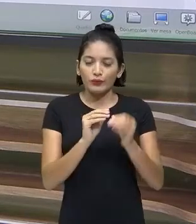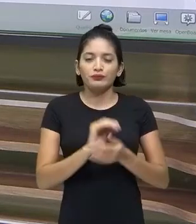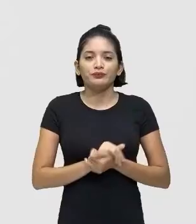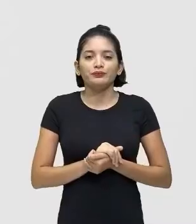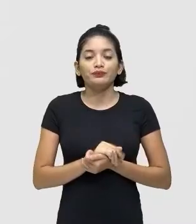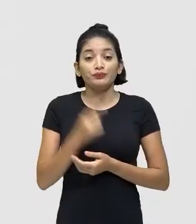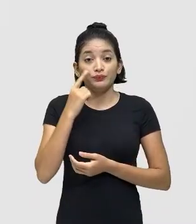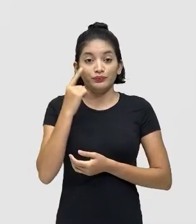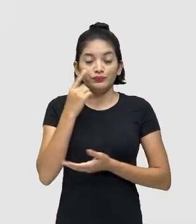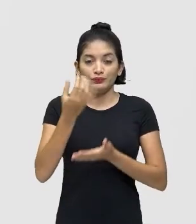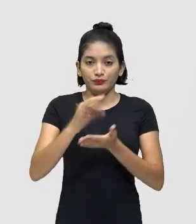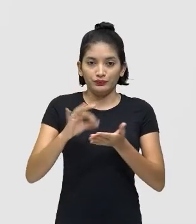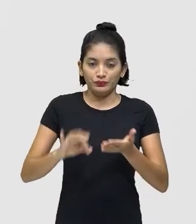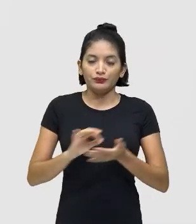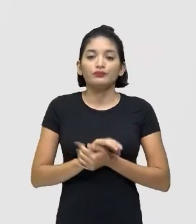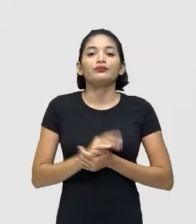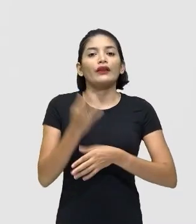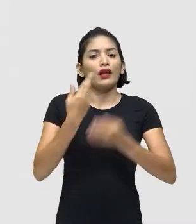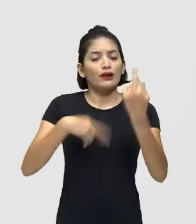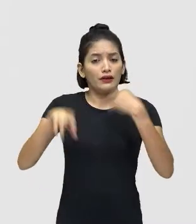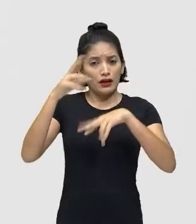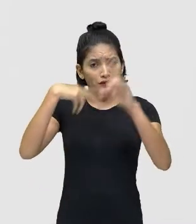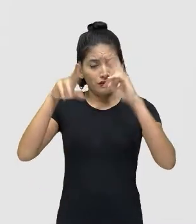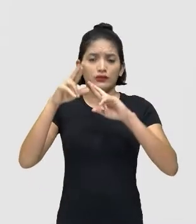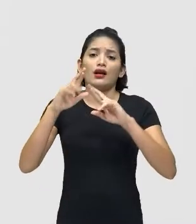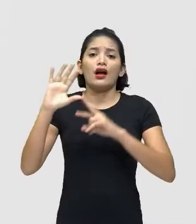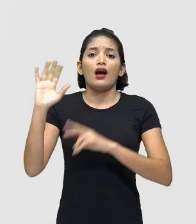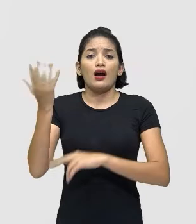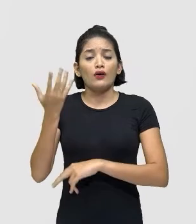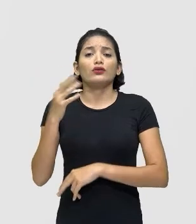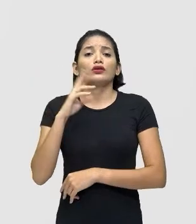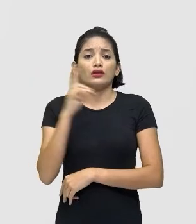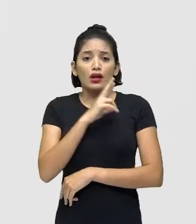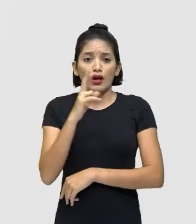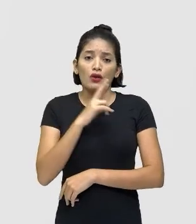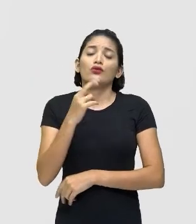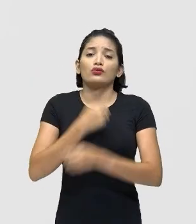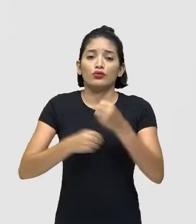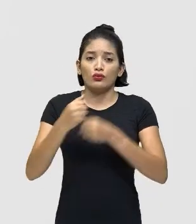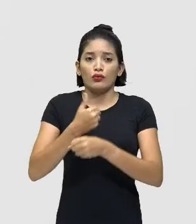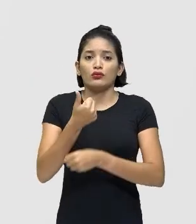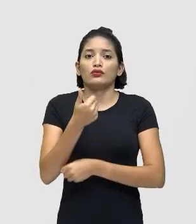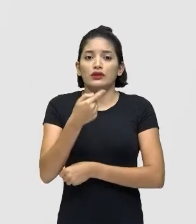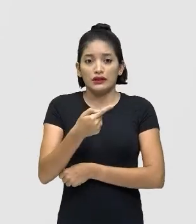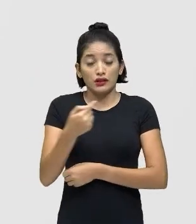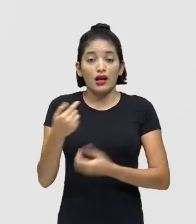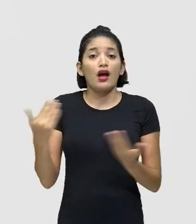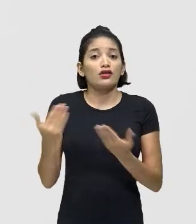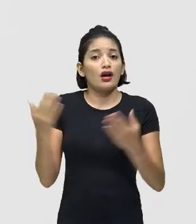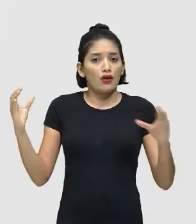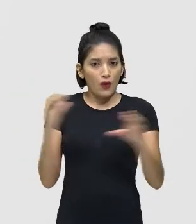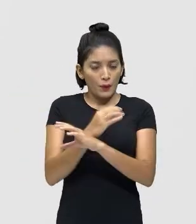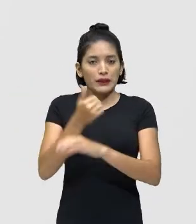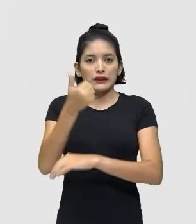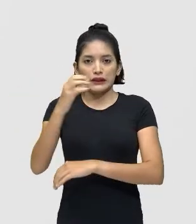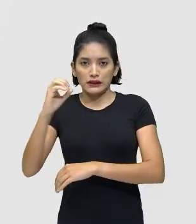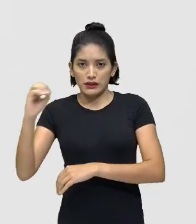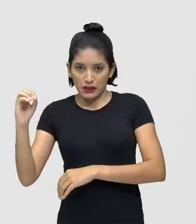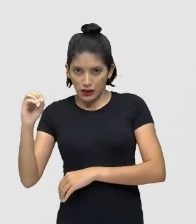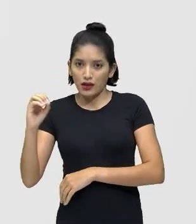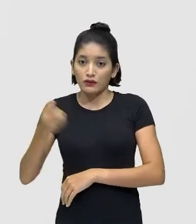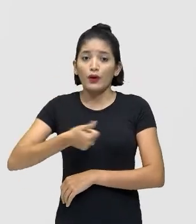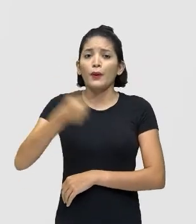à correção? Olha só, a Revolução ocorrida na Rússia de 17, está completando 100 anos, né? Foi efetivamente